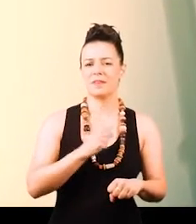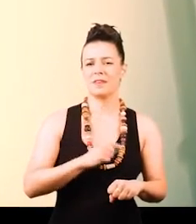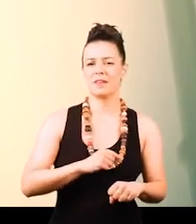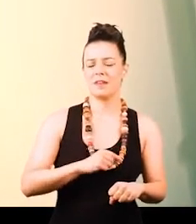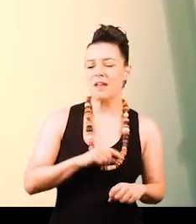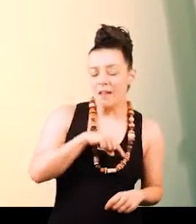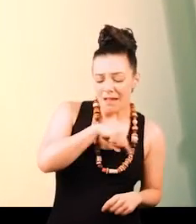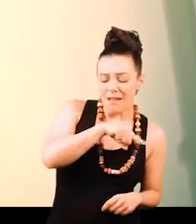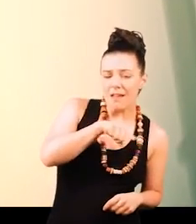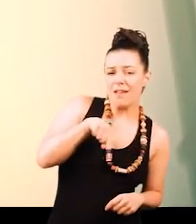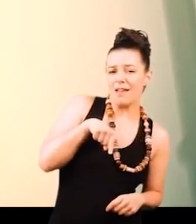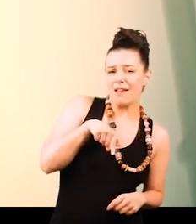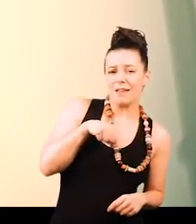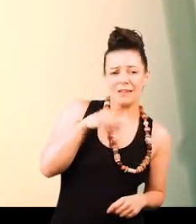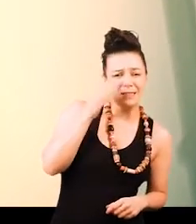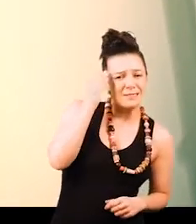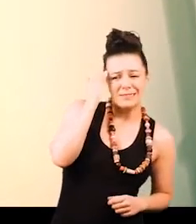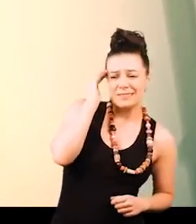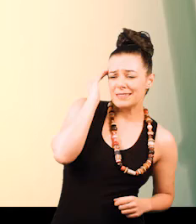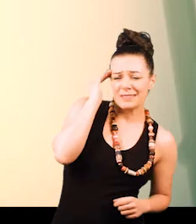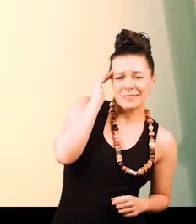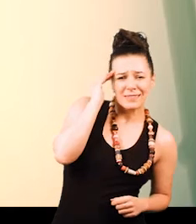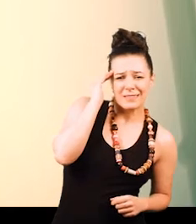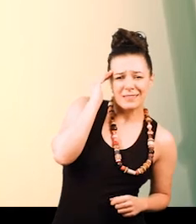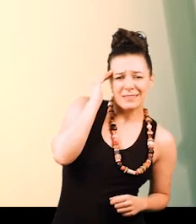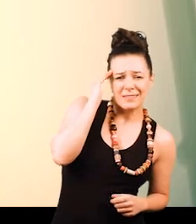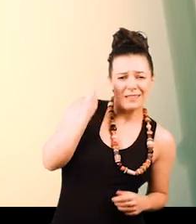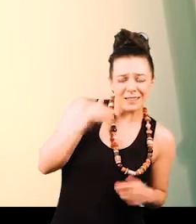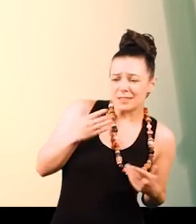a família, deixou de ver ele